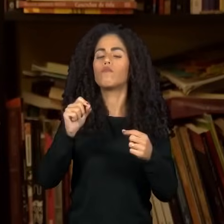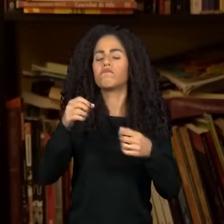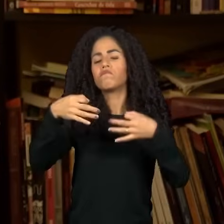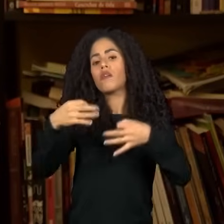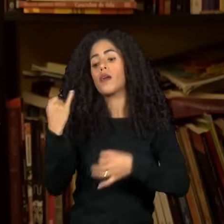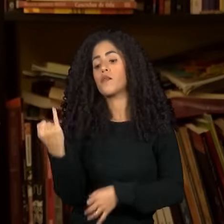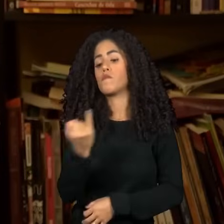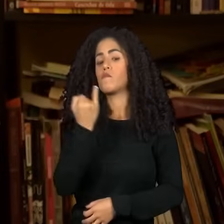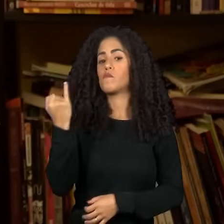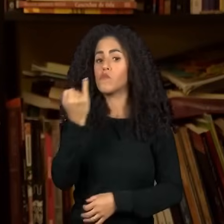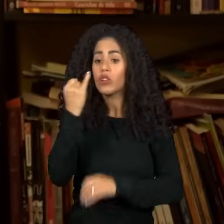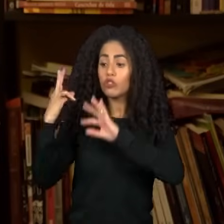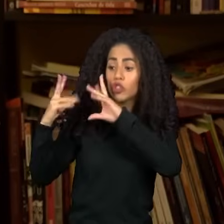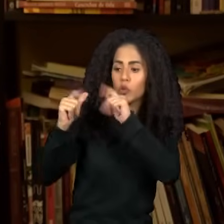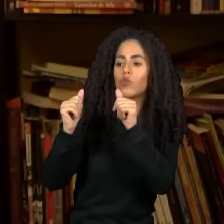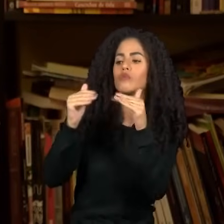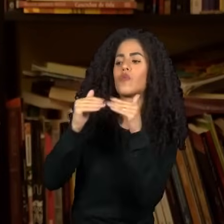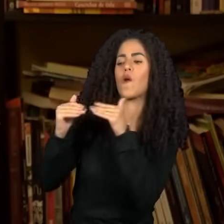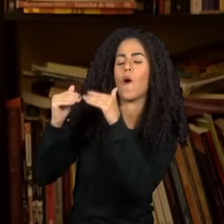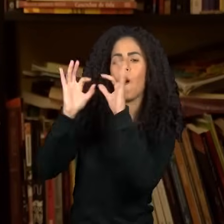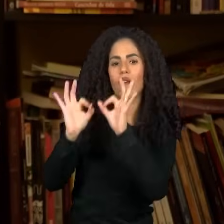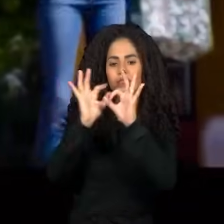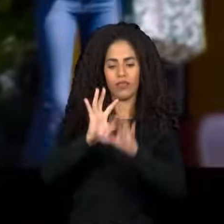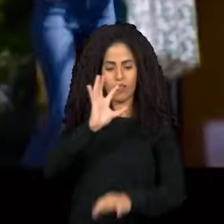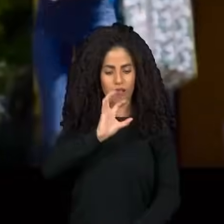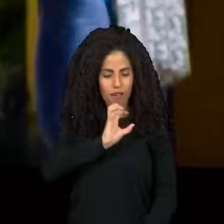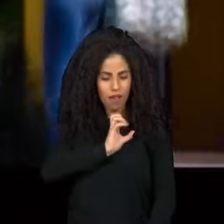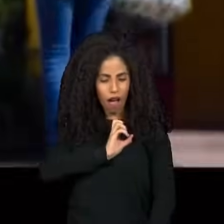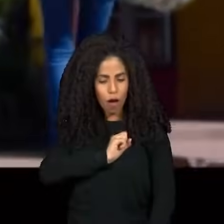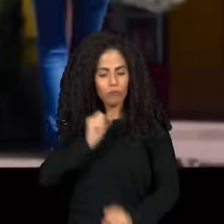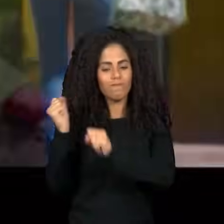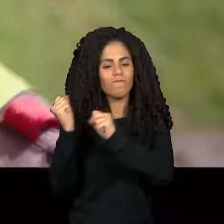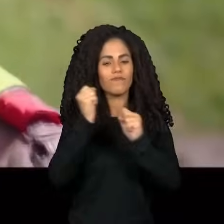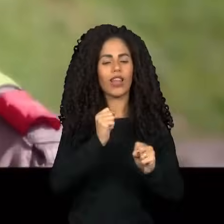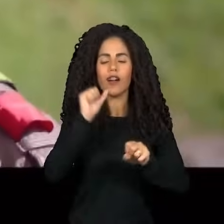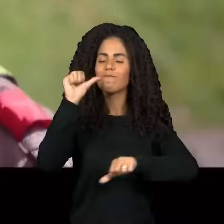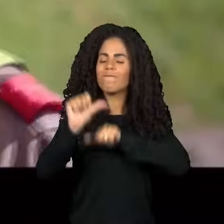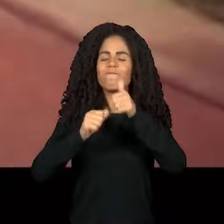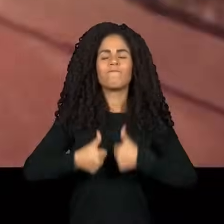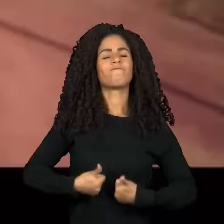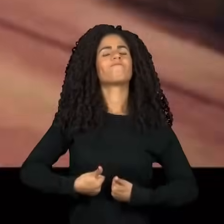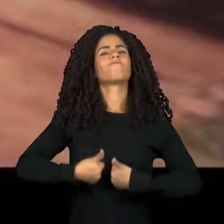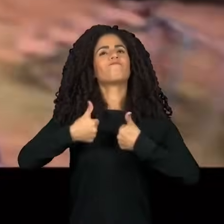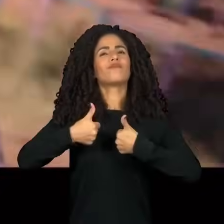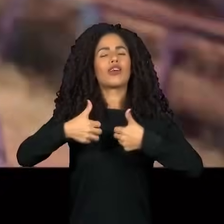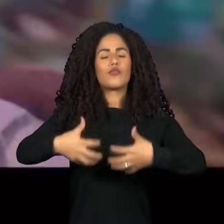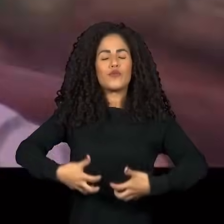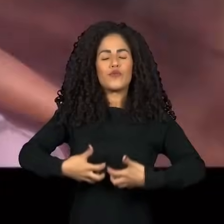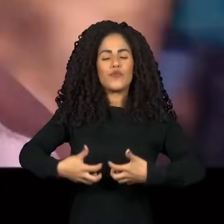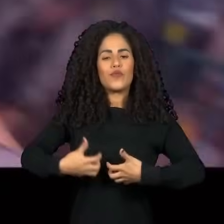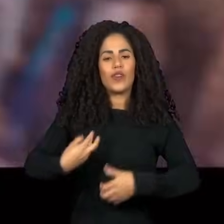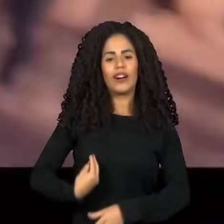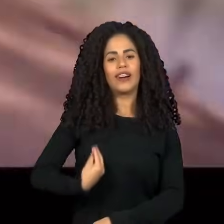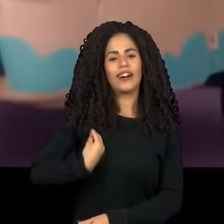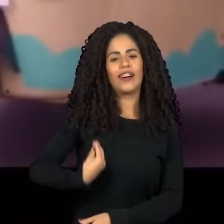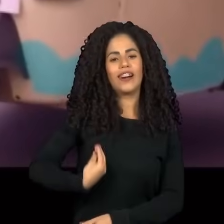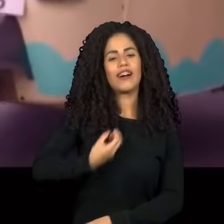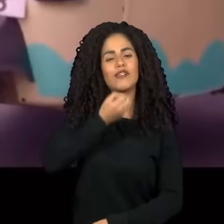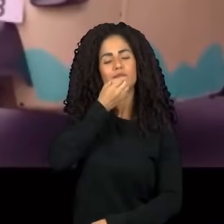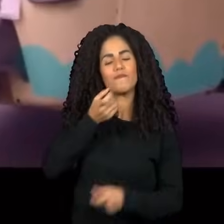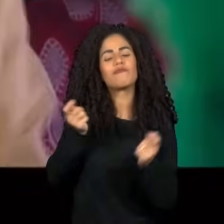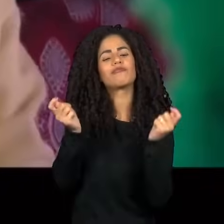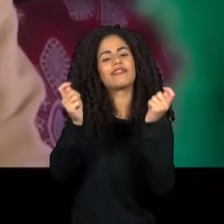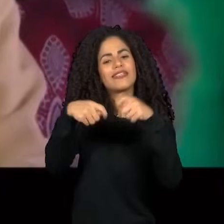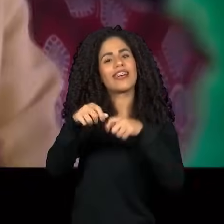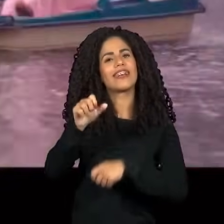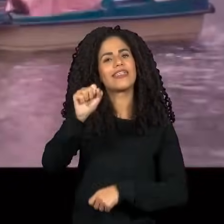convergência. O amor tem uma espécie de poder restaurativo. Então, amor é a